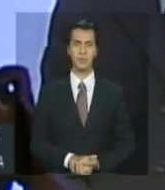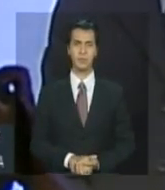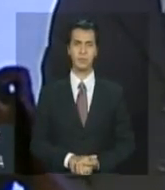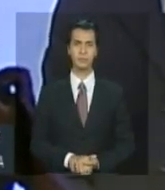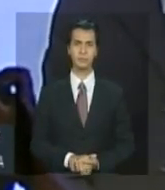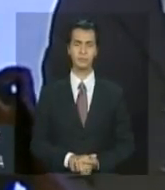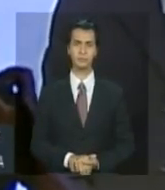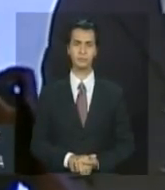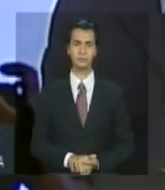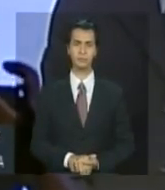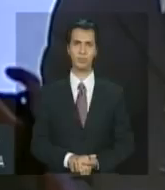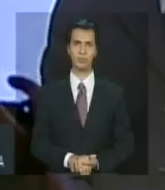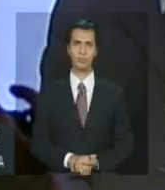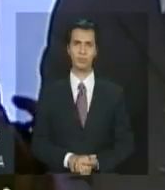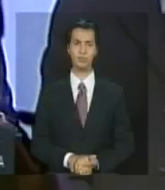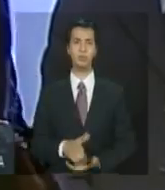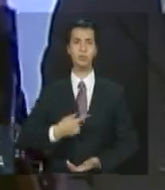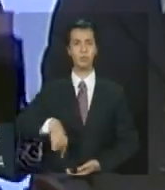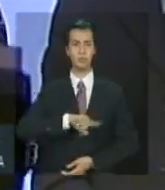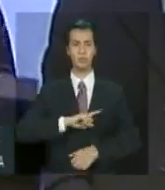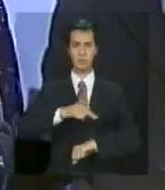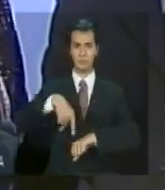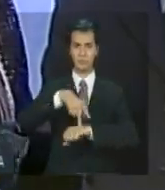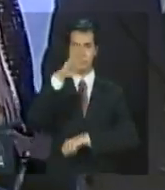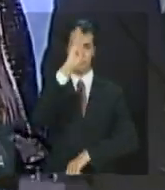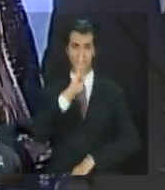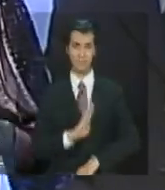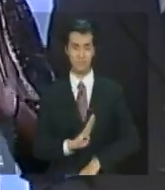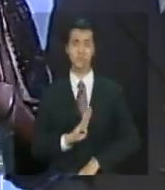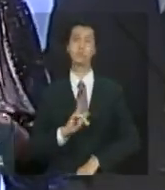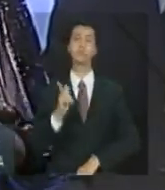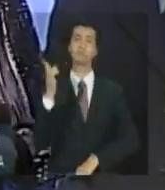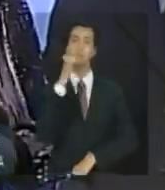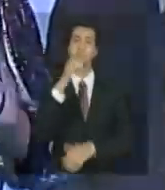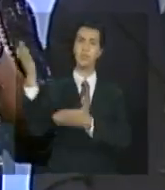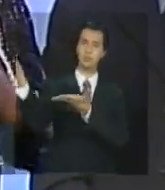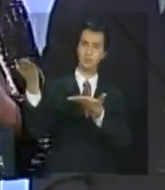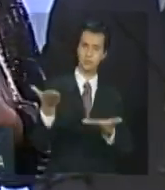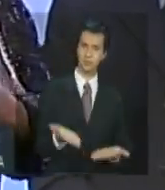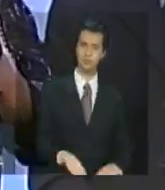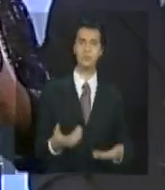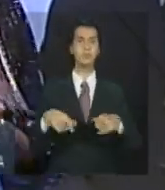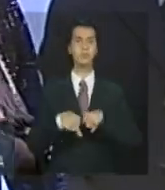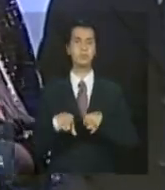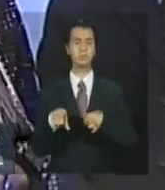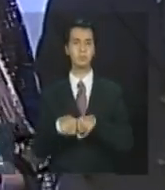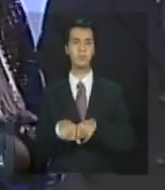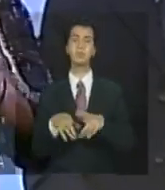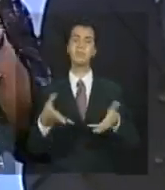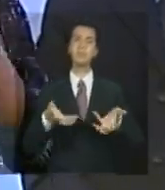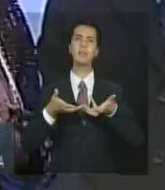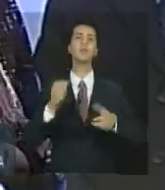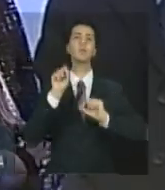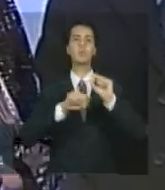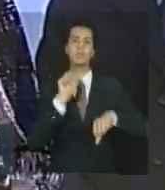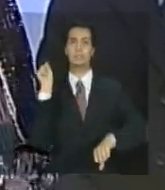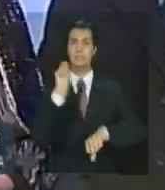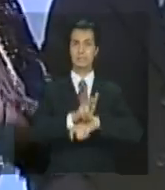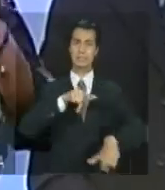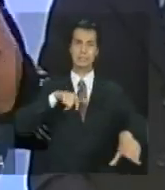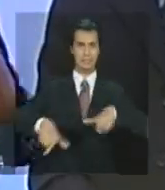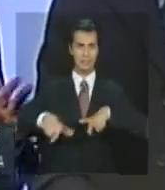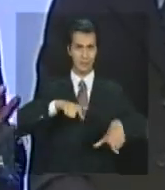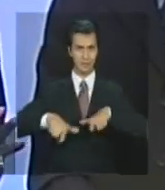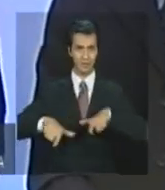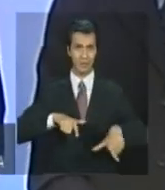características de um país que acolhe e que quer que aqui se trabalhe, se gere emprego,